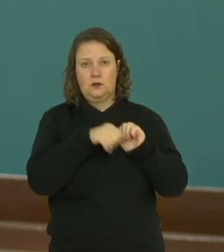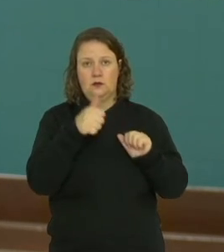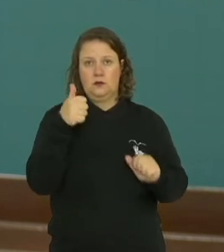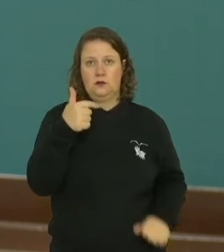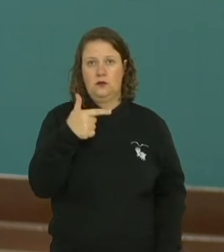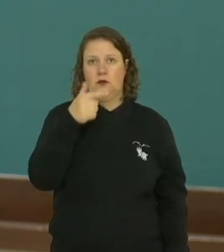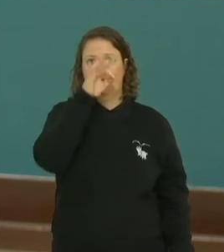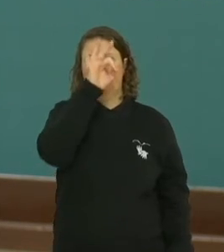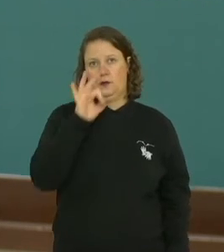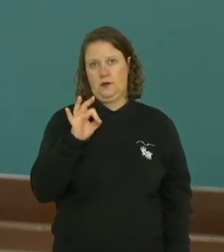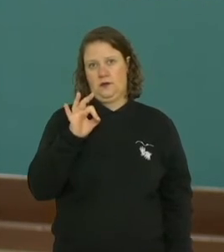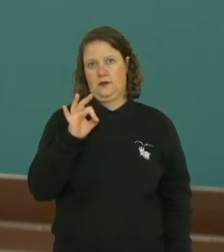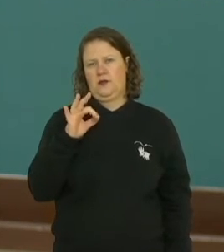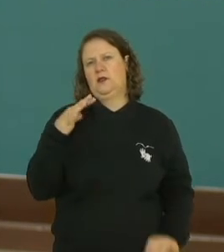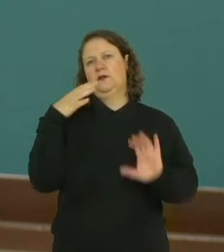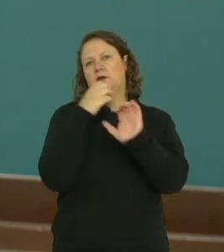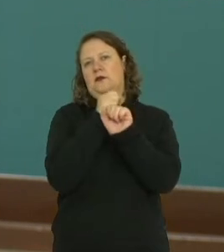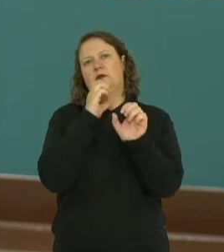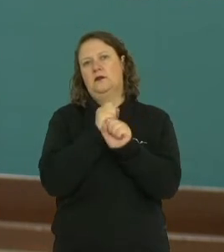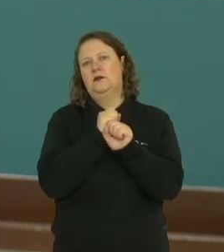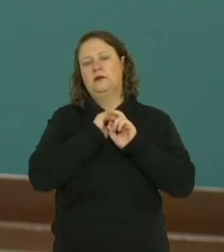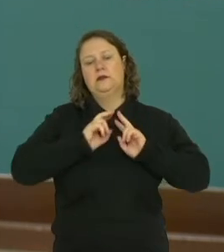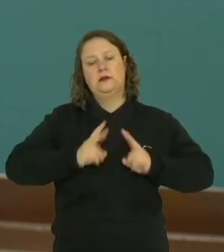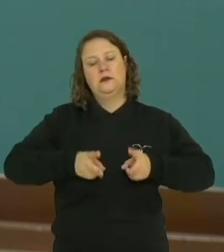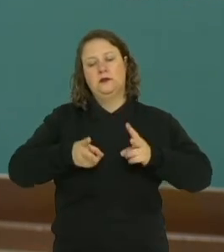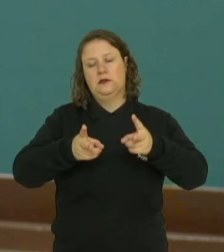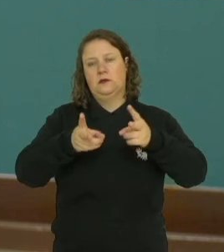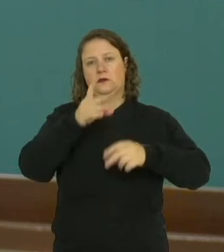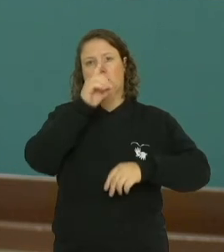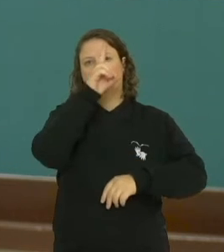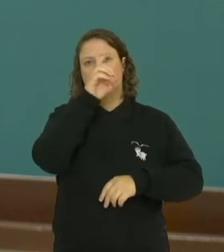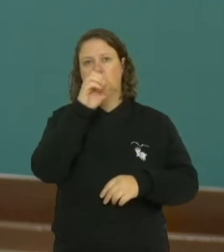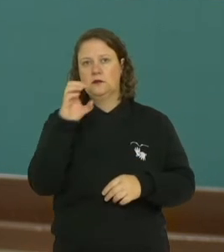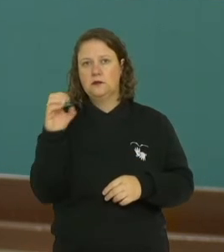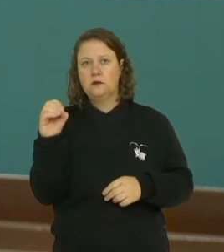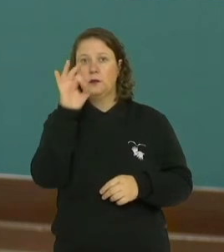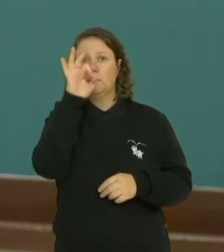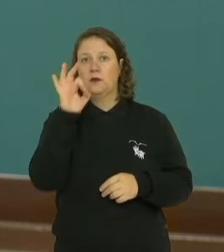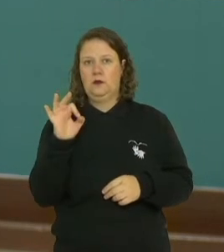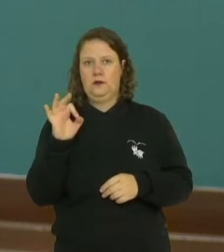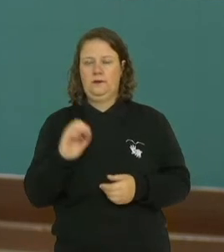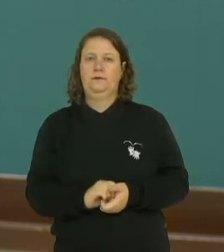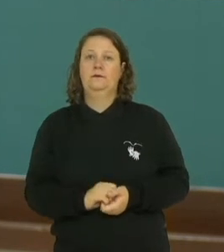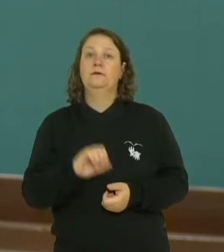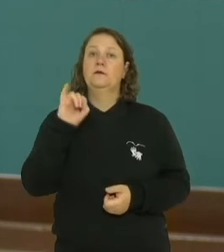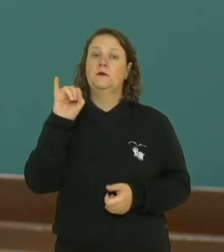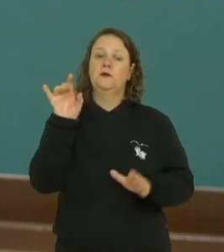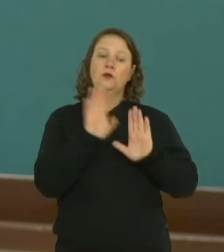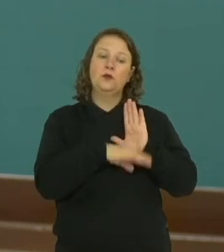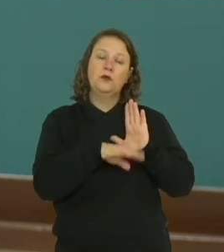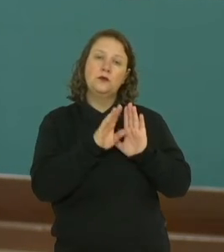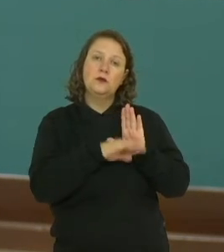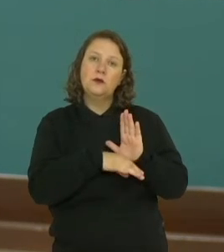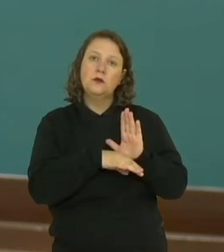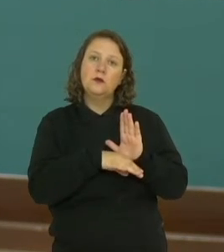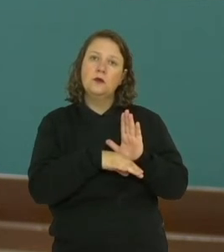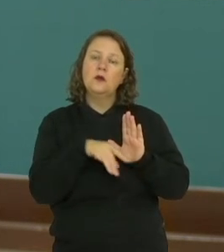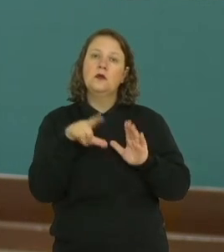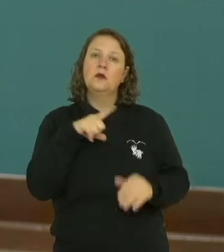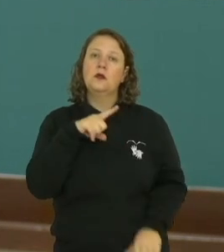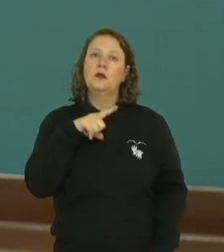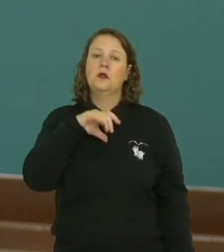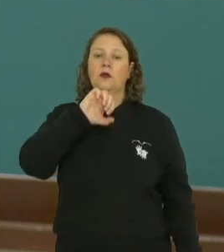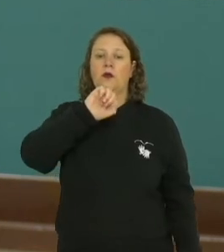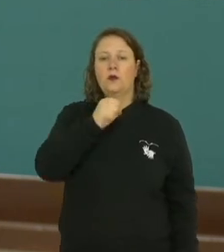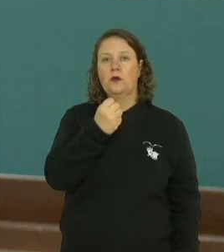O meu total é sempre 100%. De 100%, se eu tiro 12%, né, ficou lá 88%, e